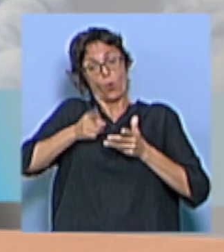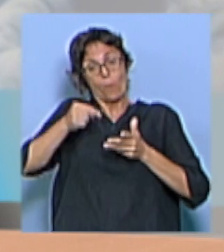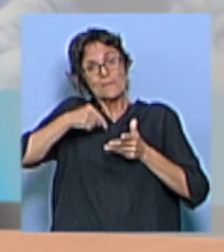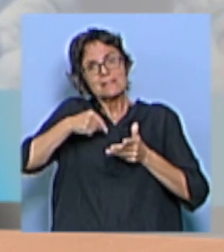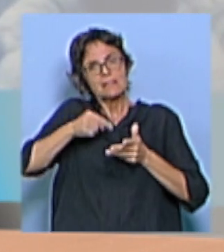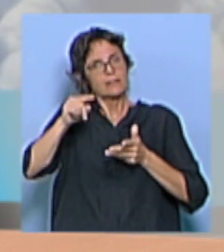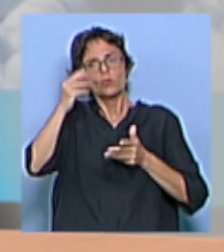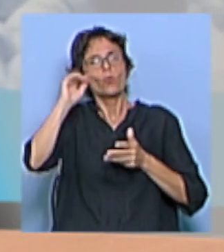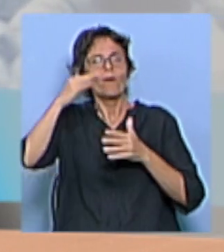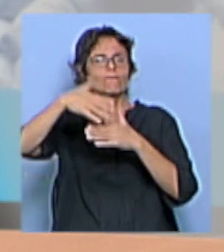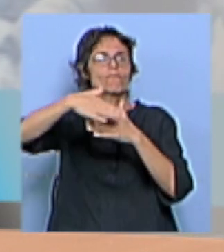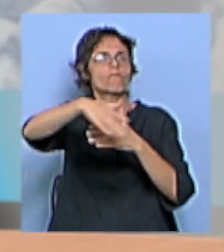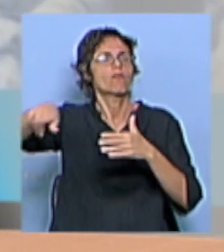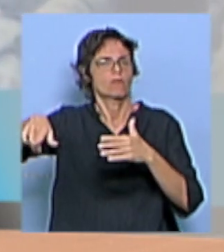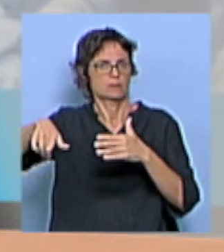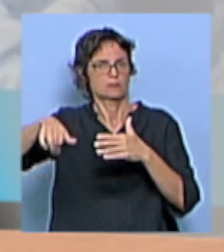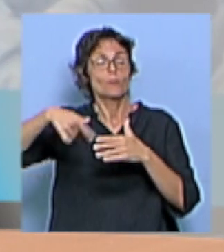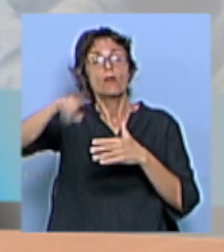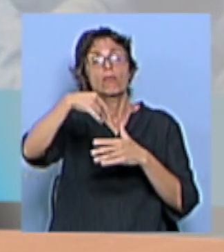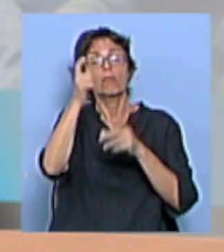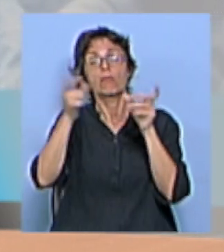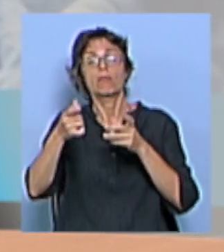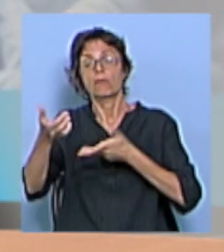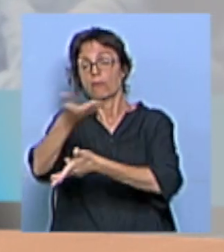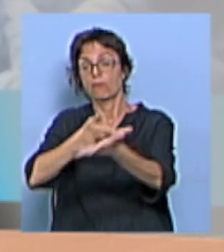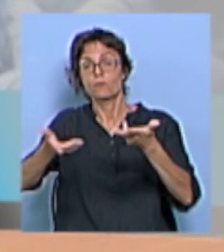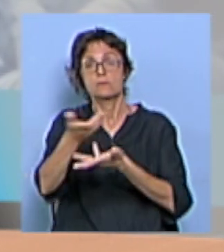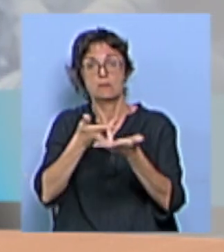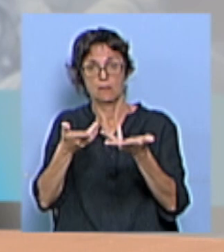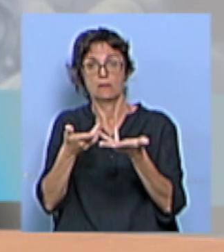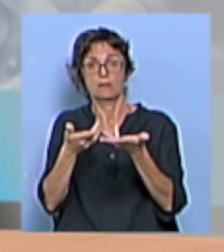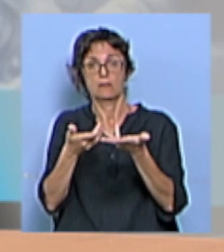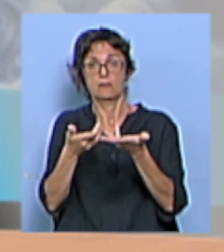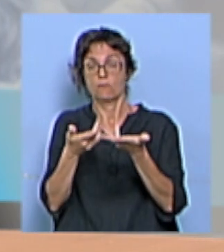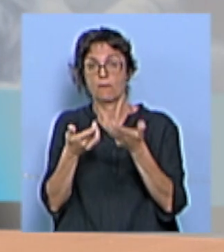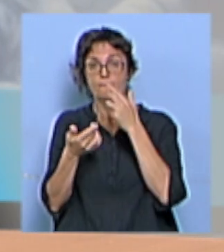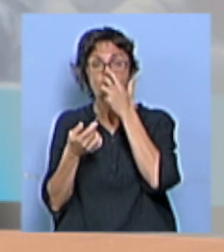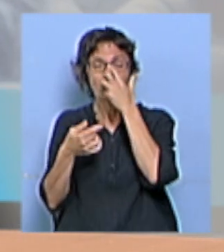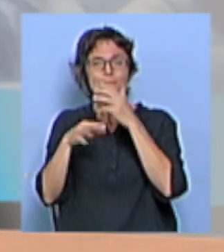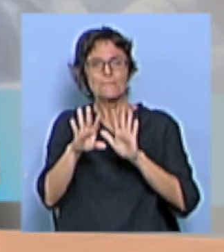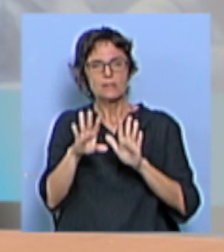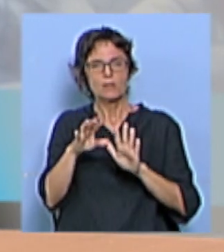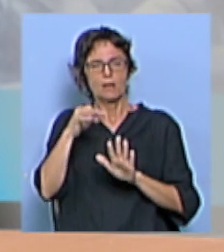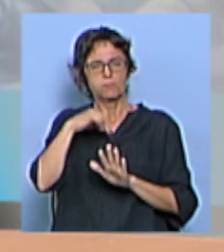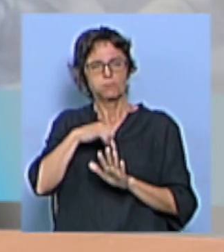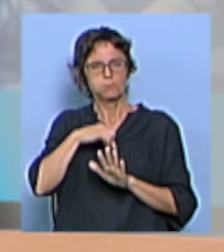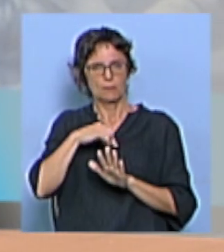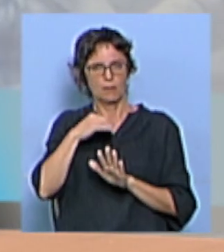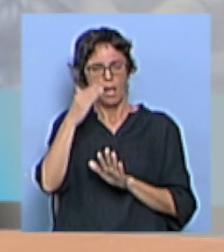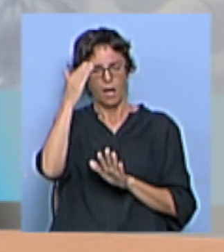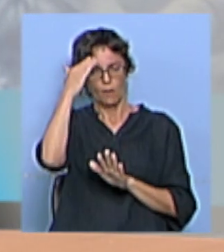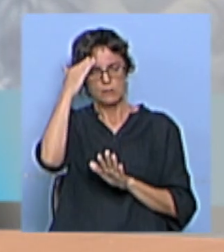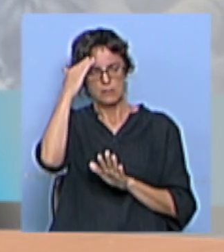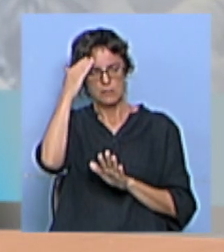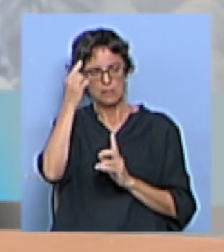seres sociais, coletivos, somos seres sociais, muito gregários, mas é possível que em muitas consciências comece a surgir